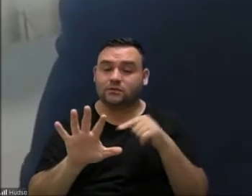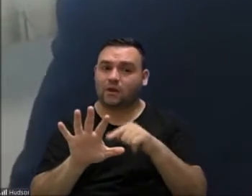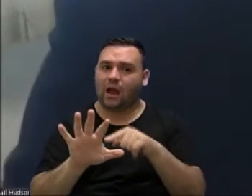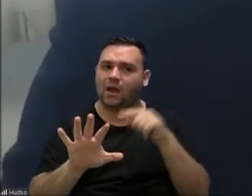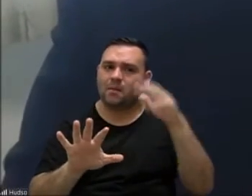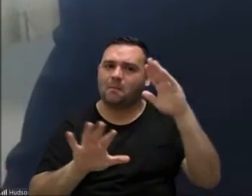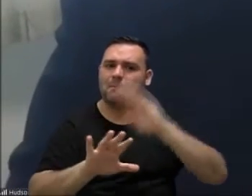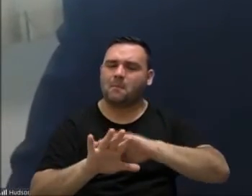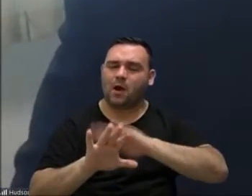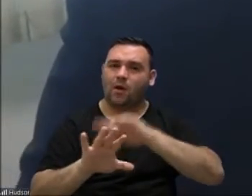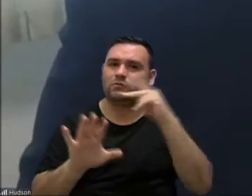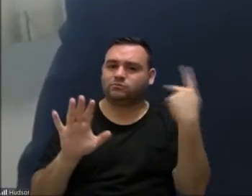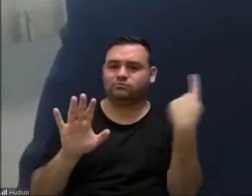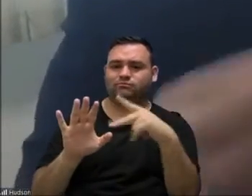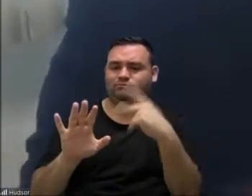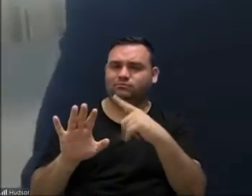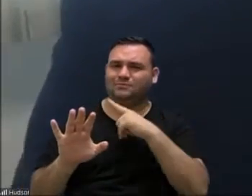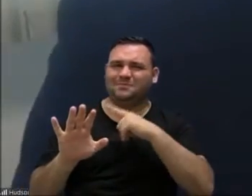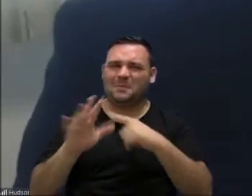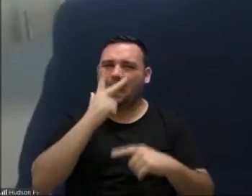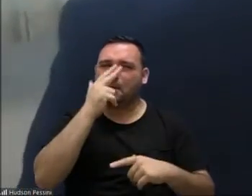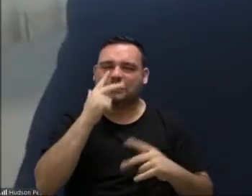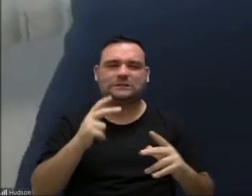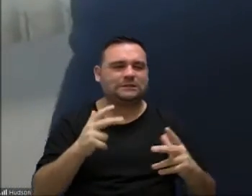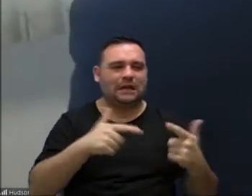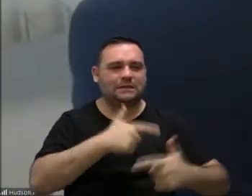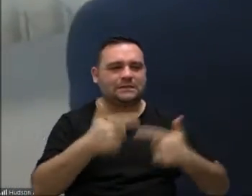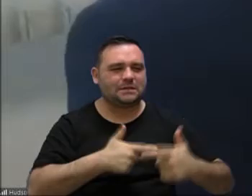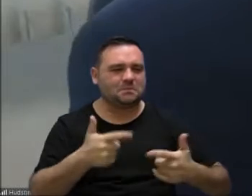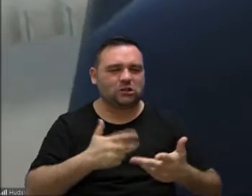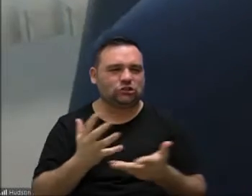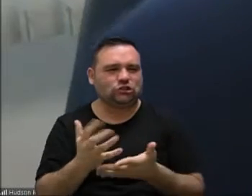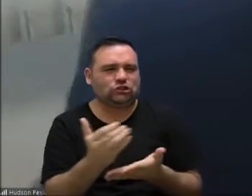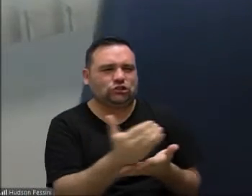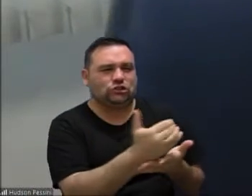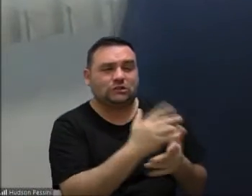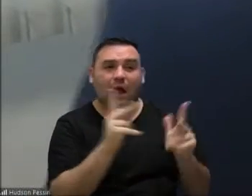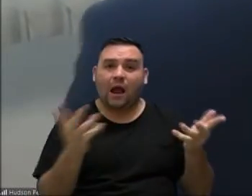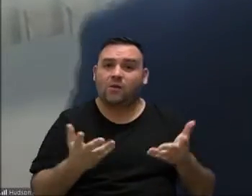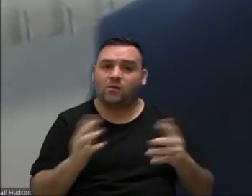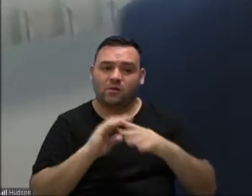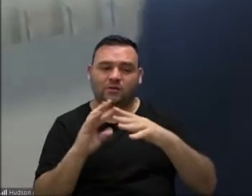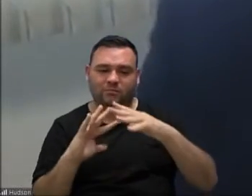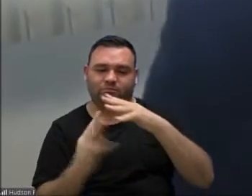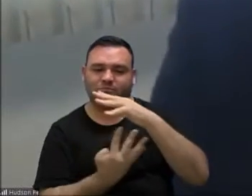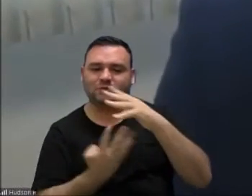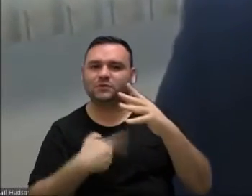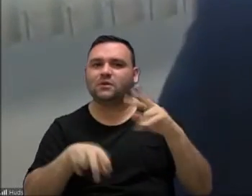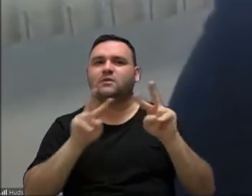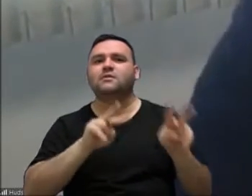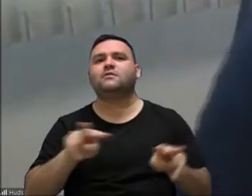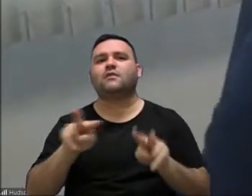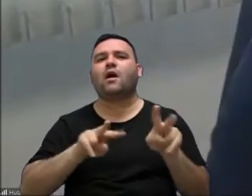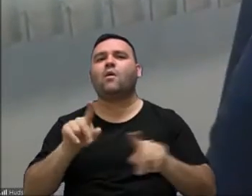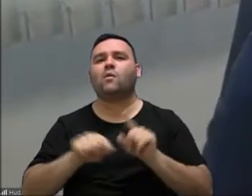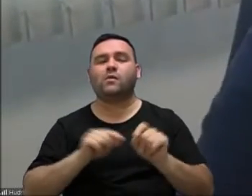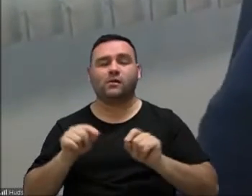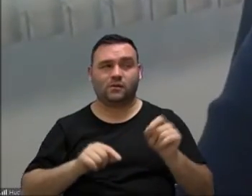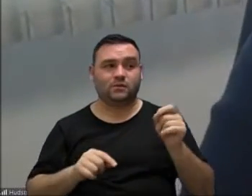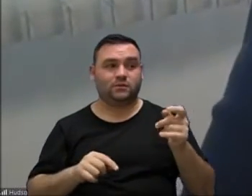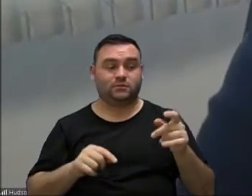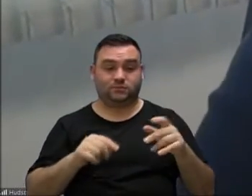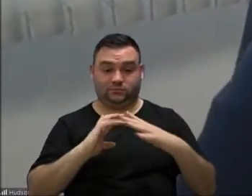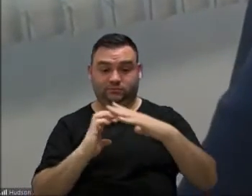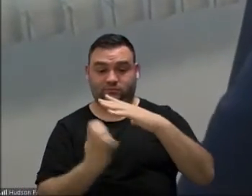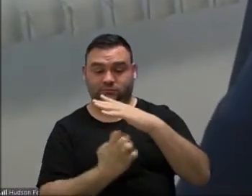é o grande predador do emprego é o que aconteceu na pandemia quando você vê claramente que quando o